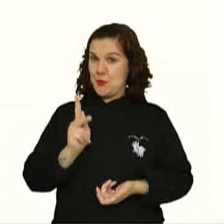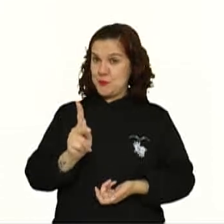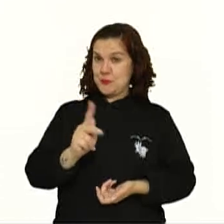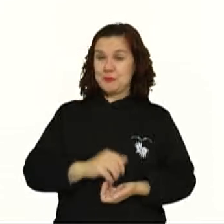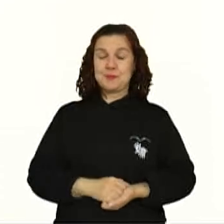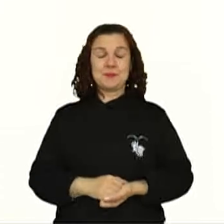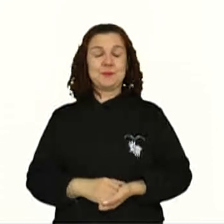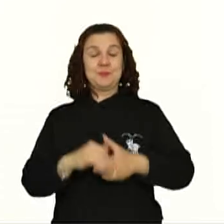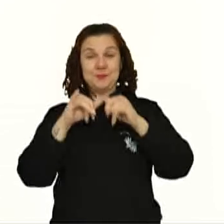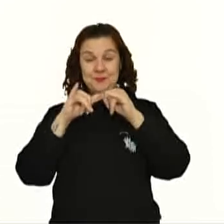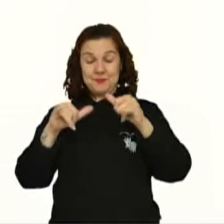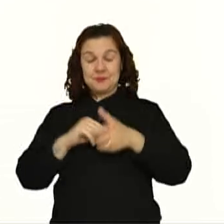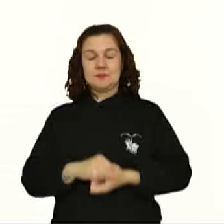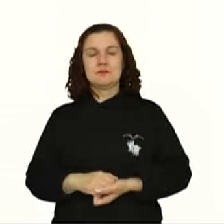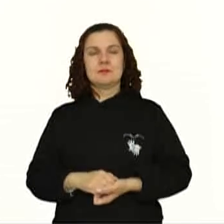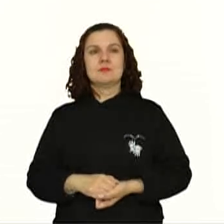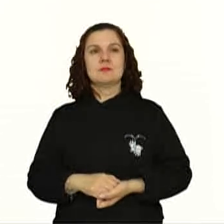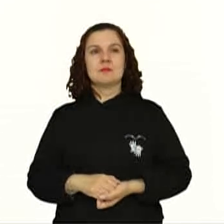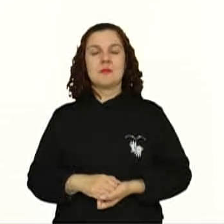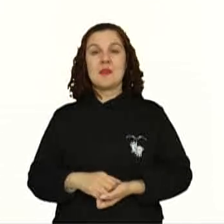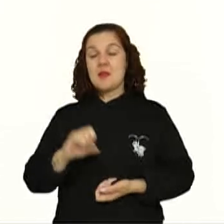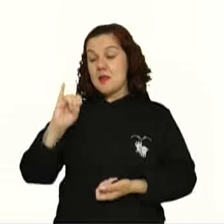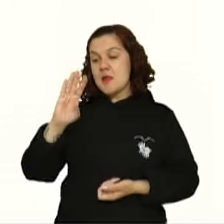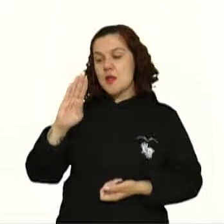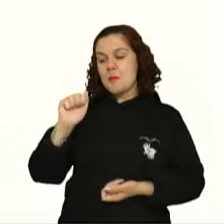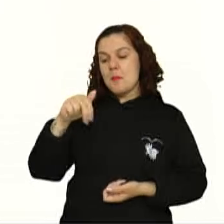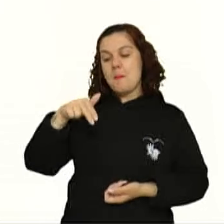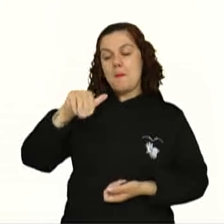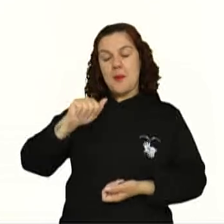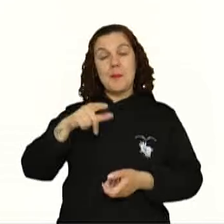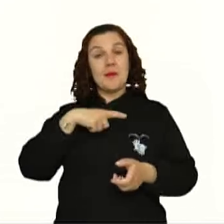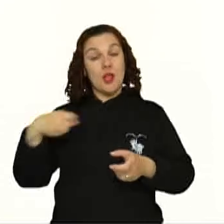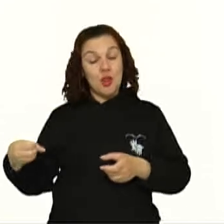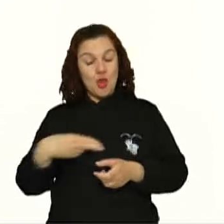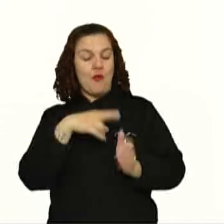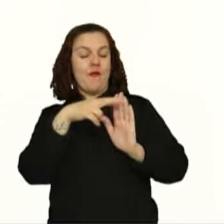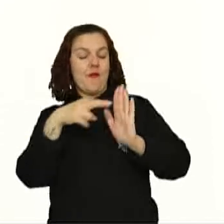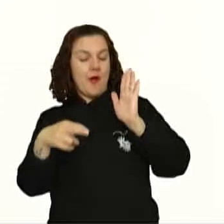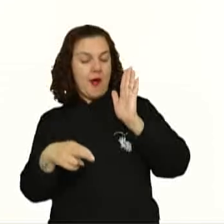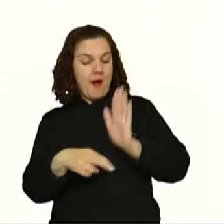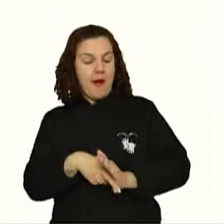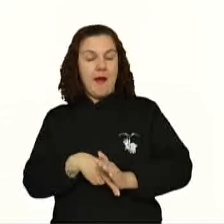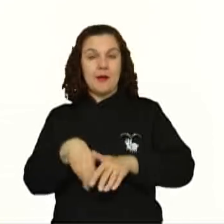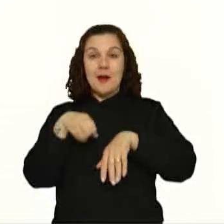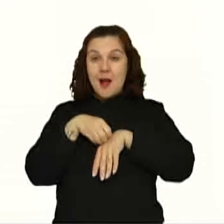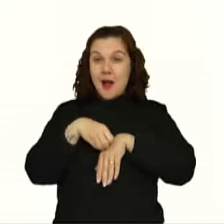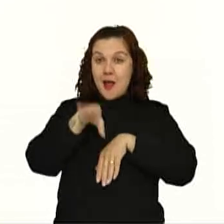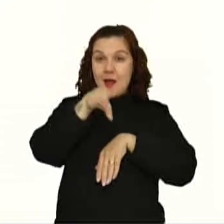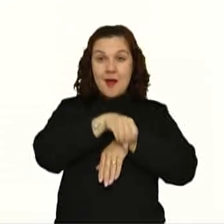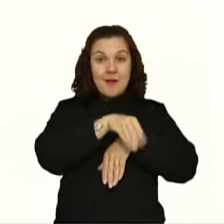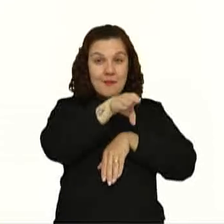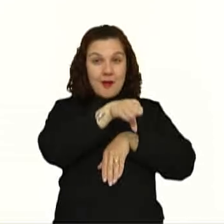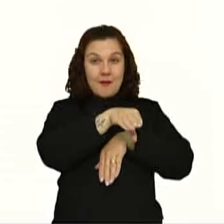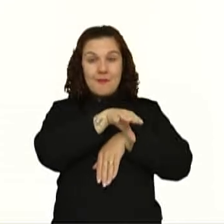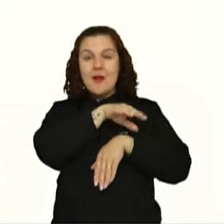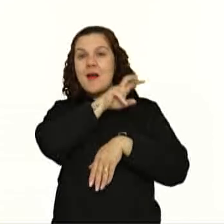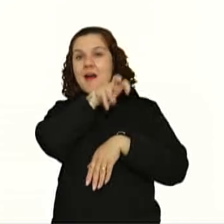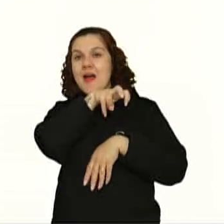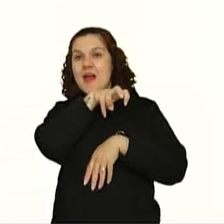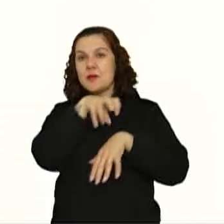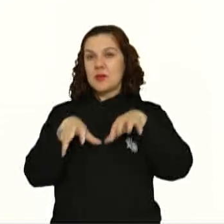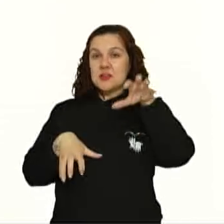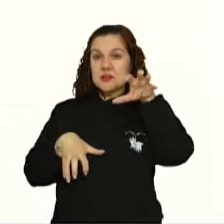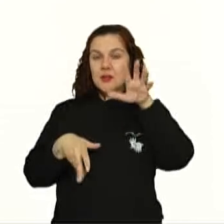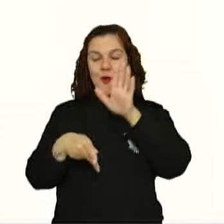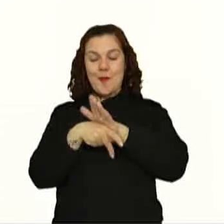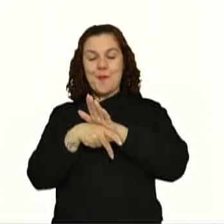Continuando então a nossa leitura lá. IBAMA tem nova regra de transporte de animais silvestres de estimação. O